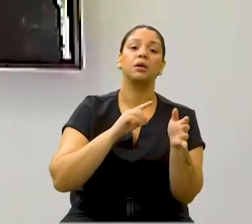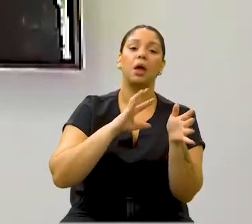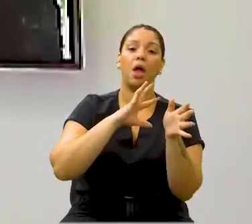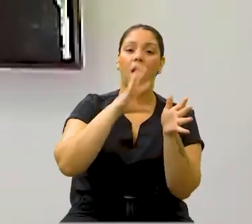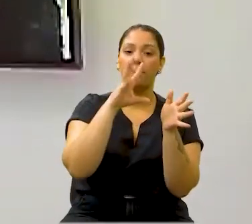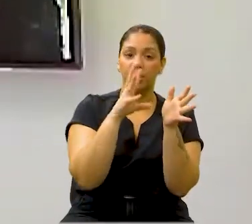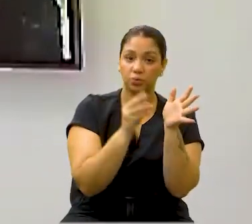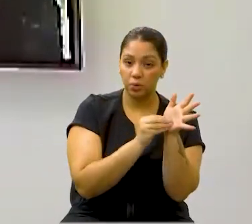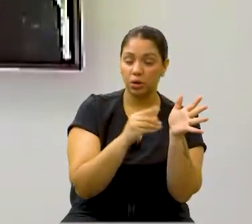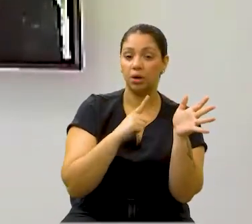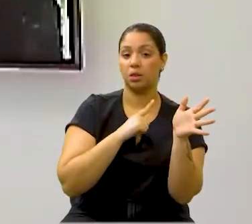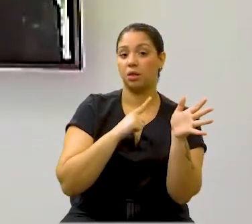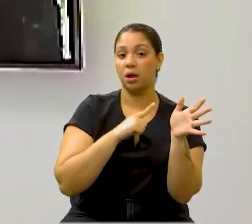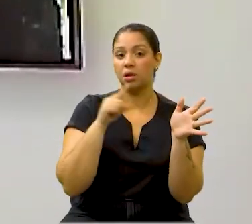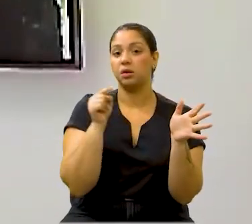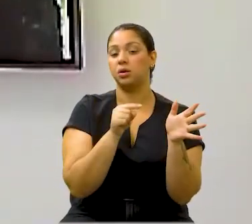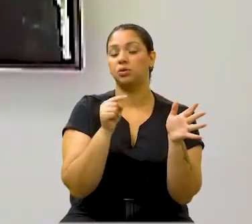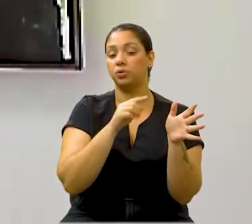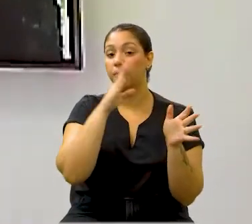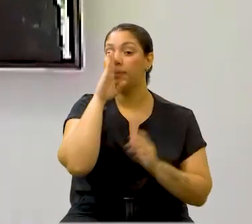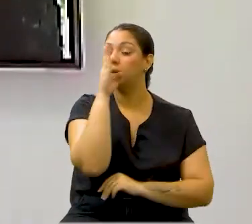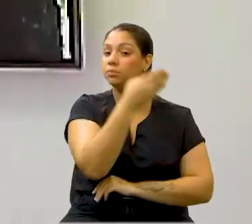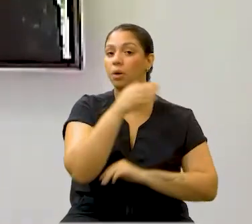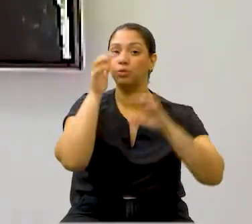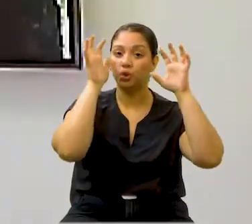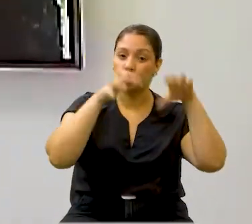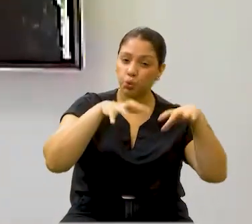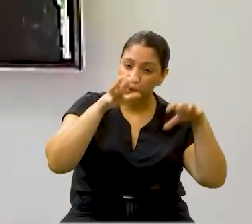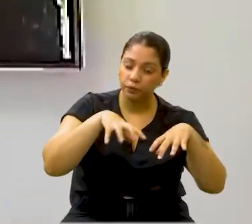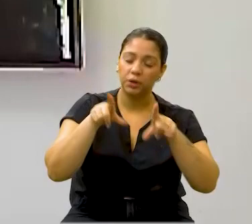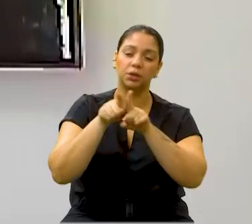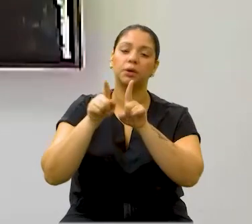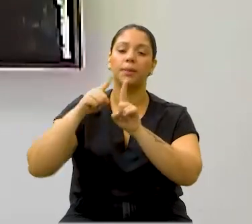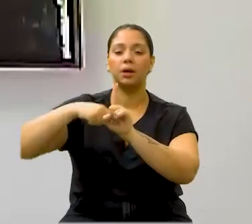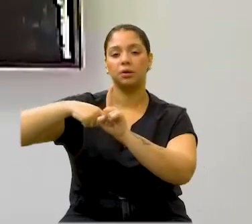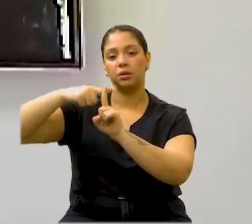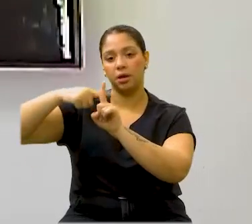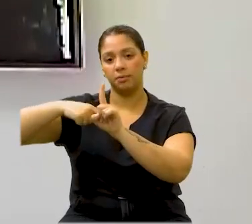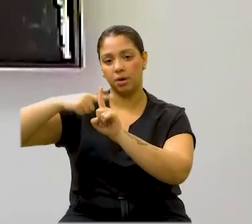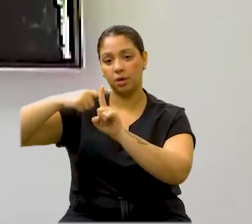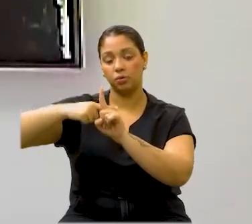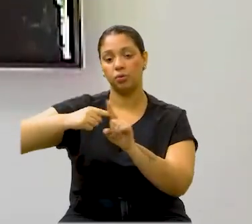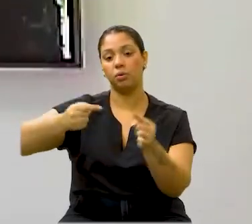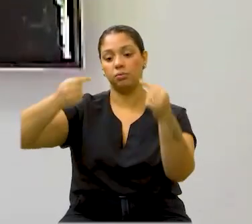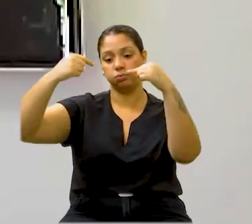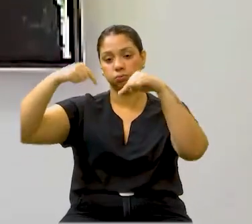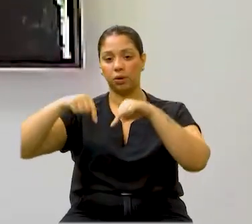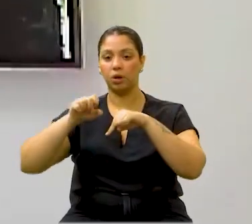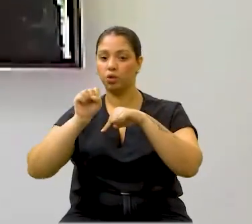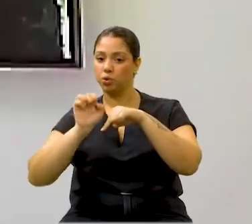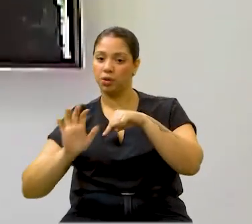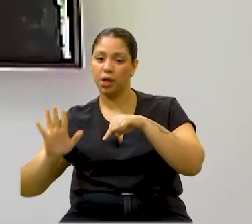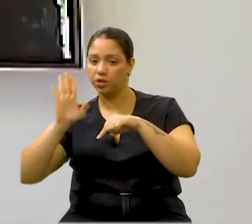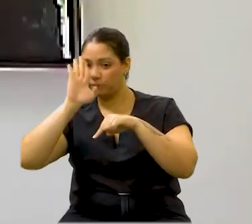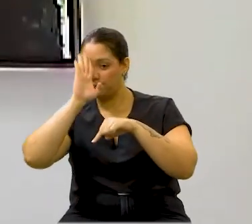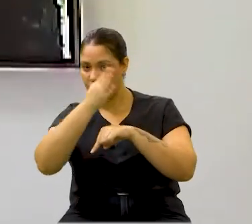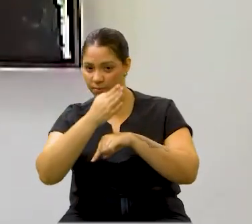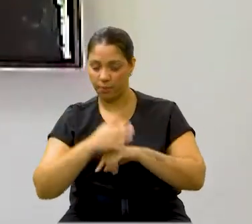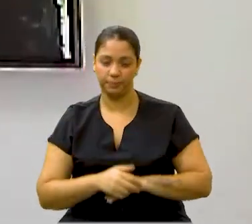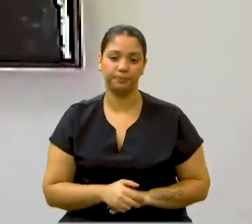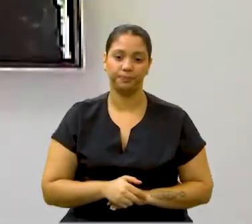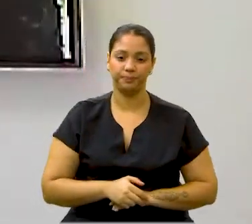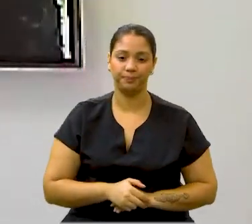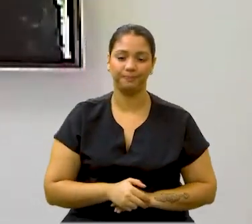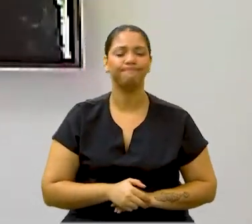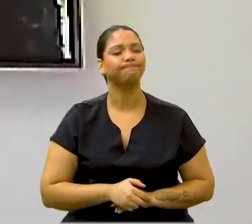acaba tendo essa questão, principalmente em relação a chuvas e temperatura aqui, né, para o Sudeste,